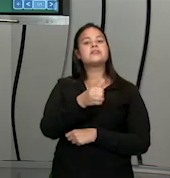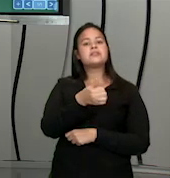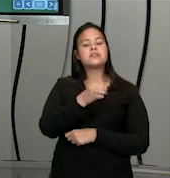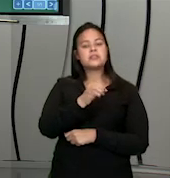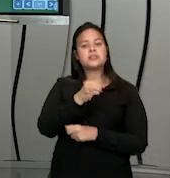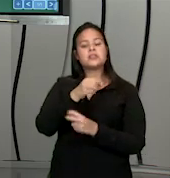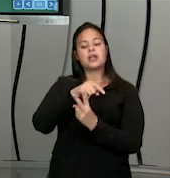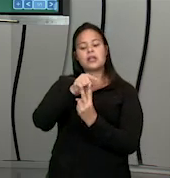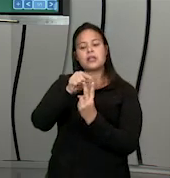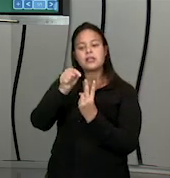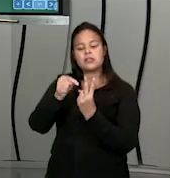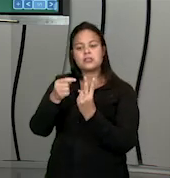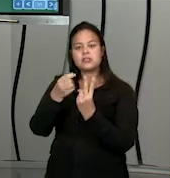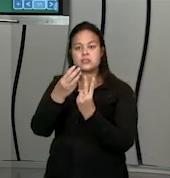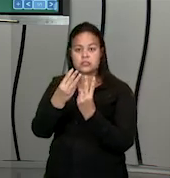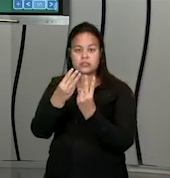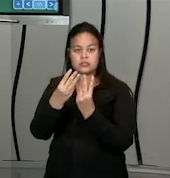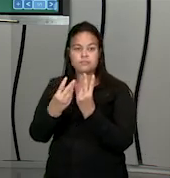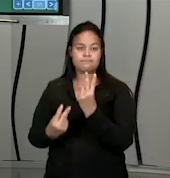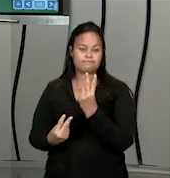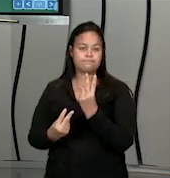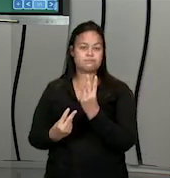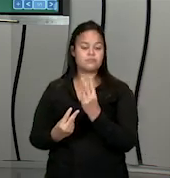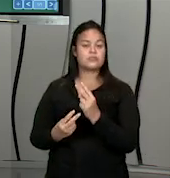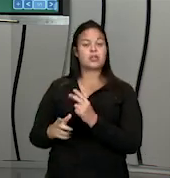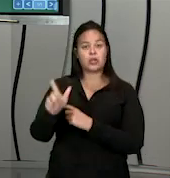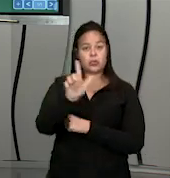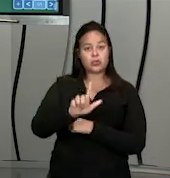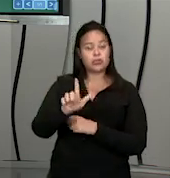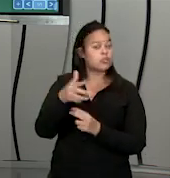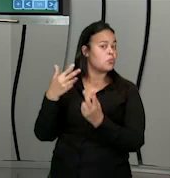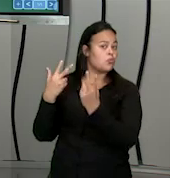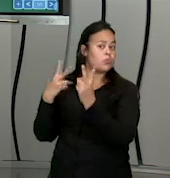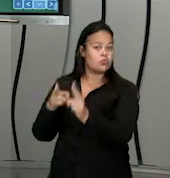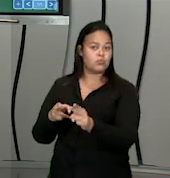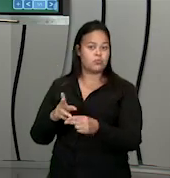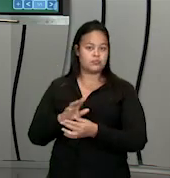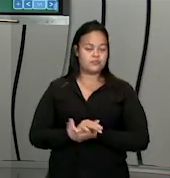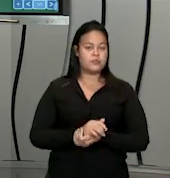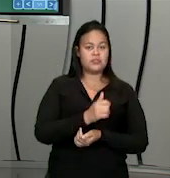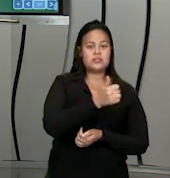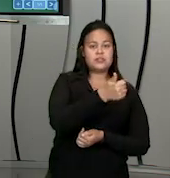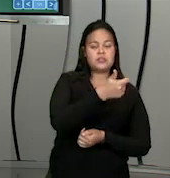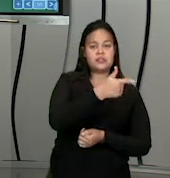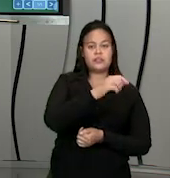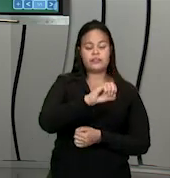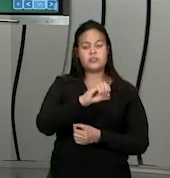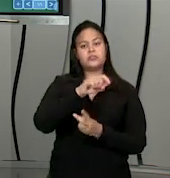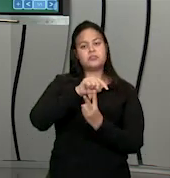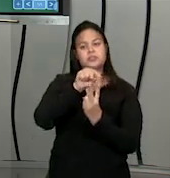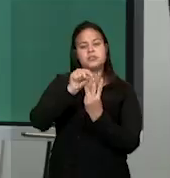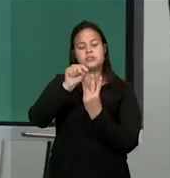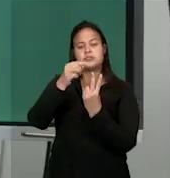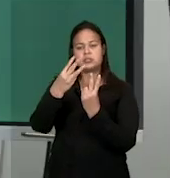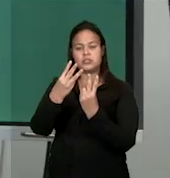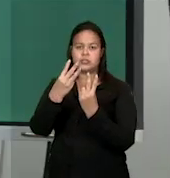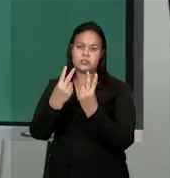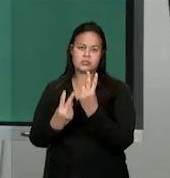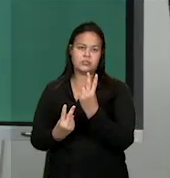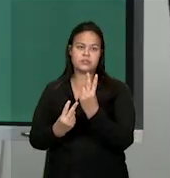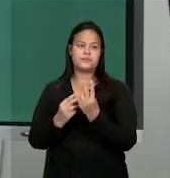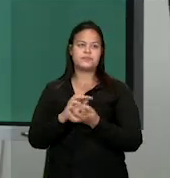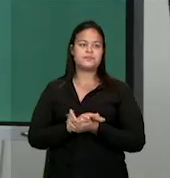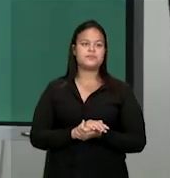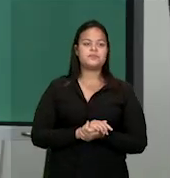2. E vai seguir o mesmo raciocínio para o lado de cá. Ó. Seno de 120, raiz de 3 sobre 2. Seno